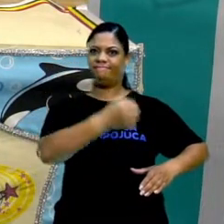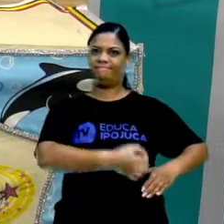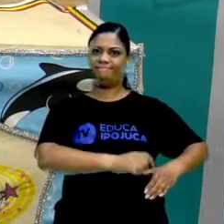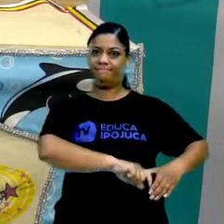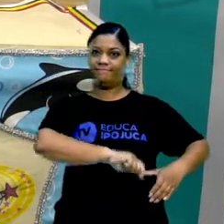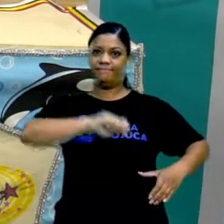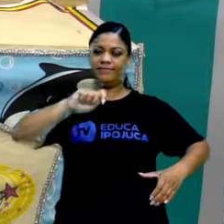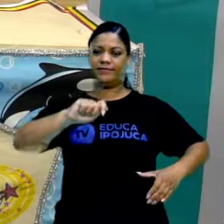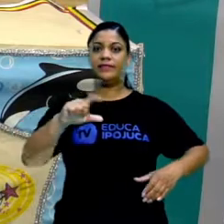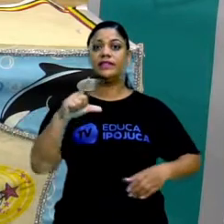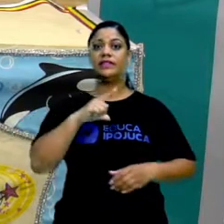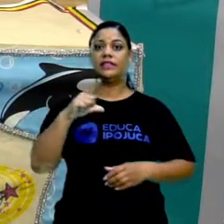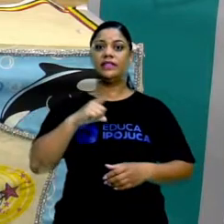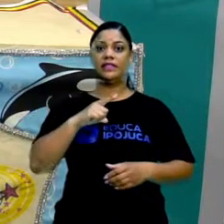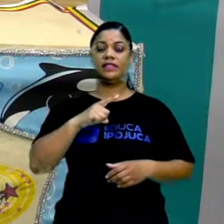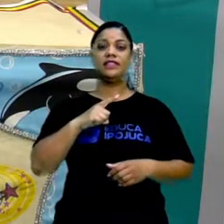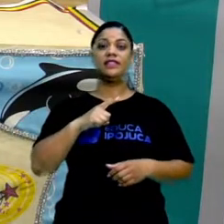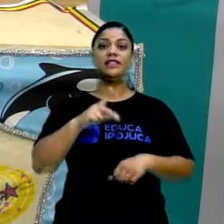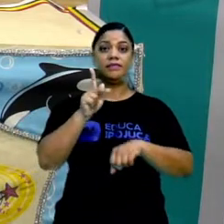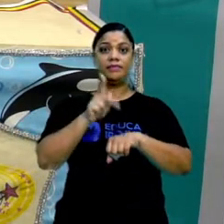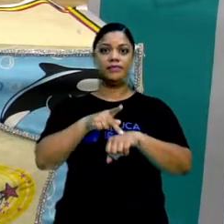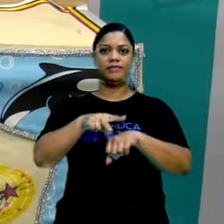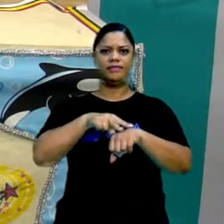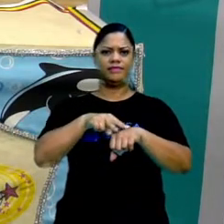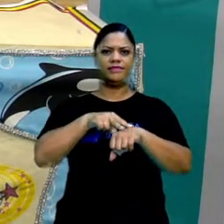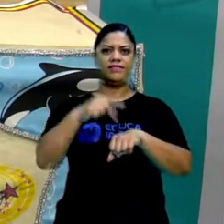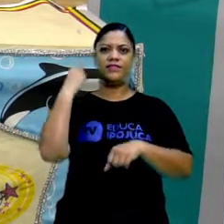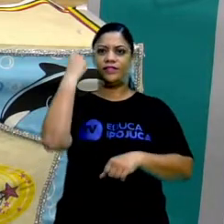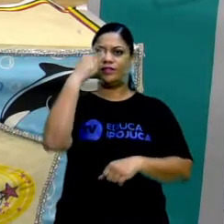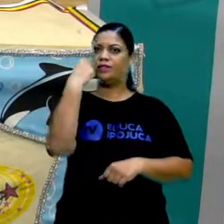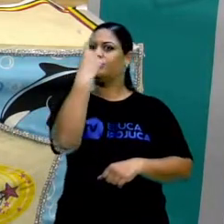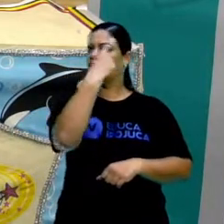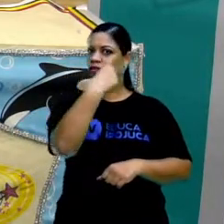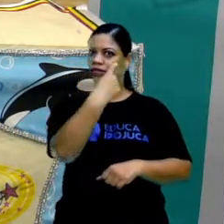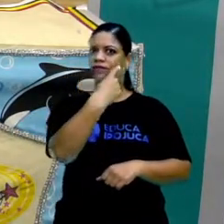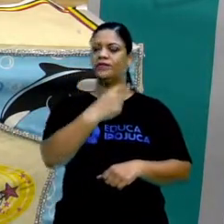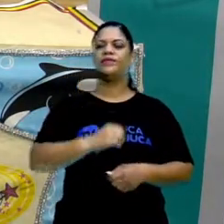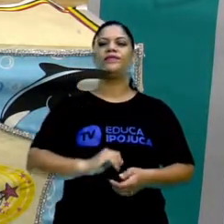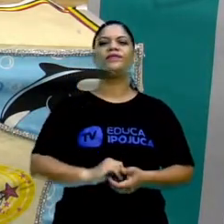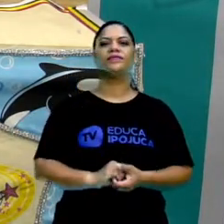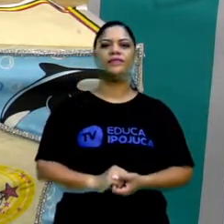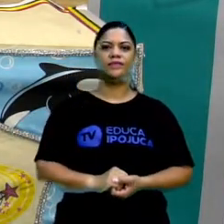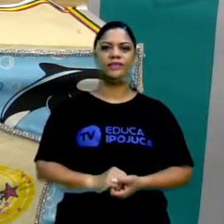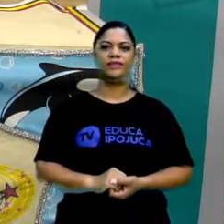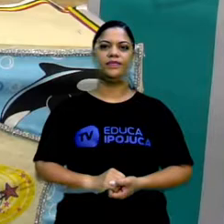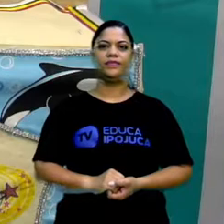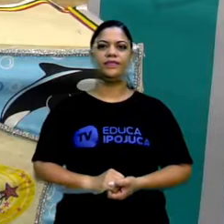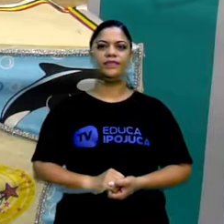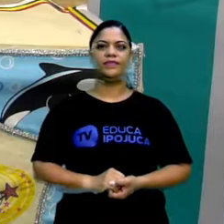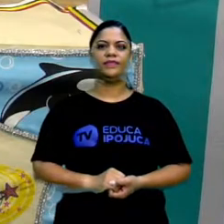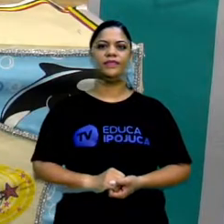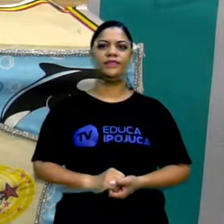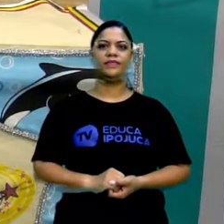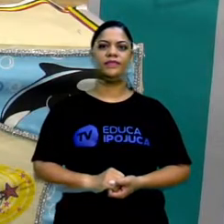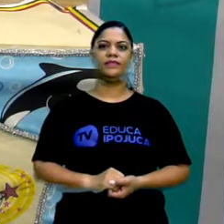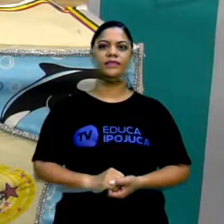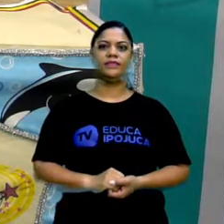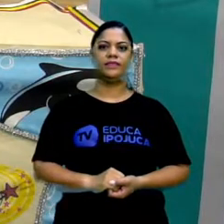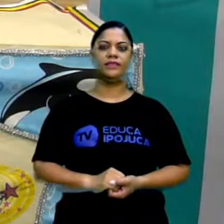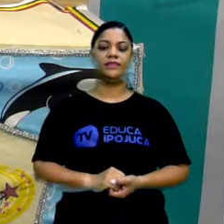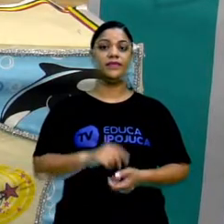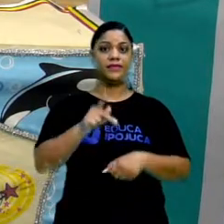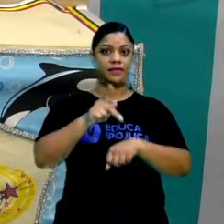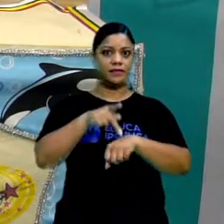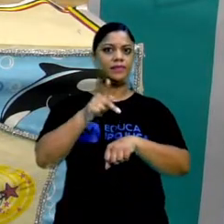Isso, leiturinha. Tinha esmeralda nos olhos. Ah, aqui tem esmeralda. Tem? Tem o engenho. Ah, é o engenho. Mas essa aqui é